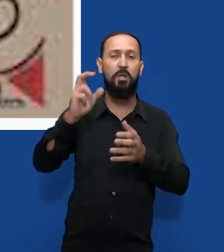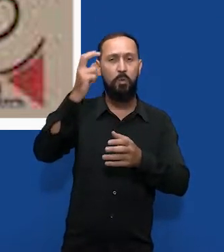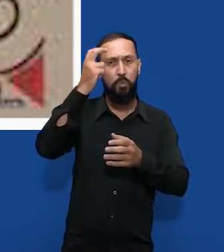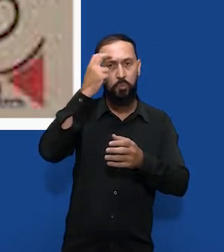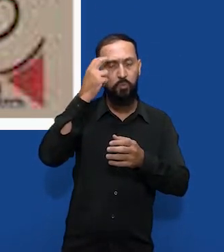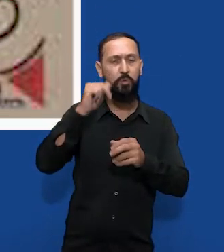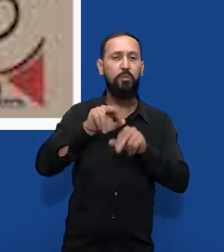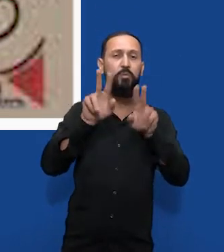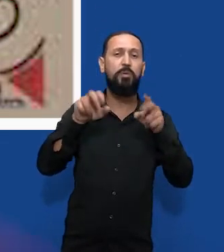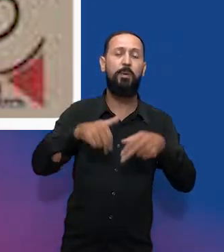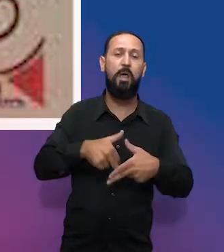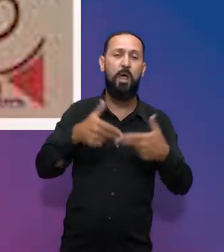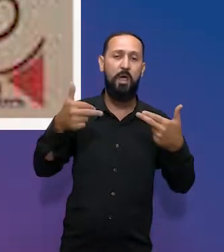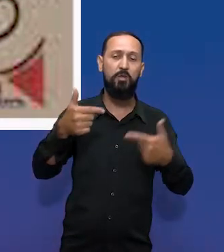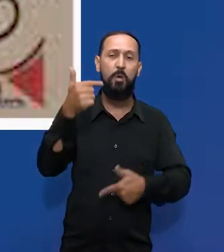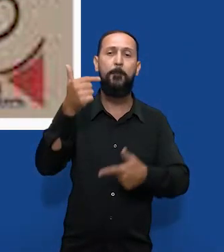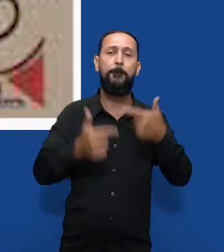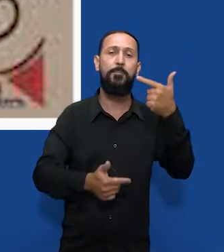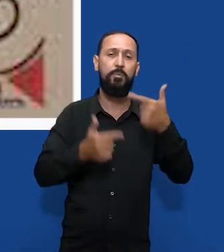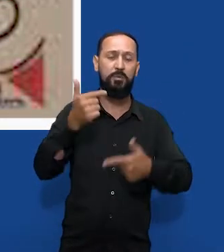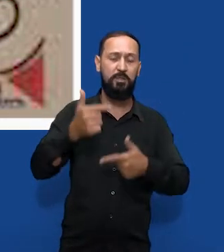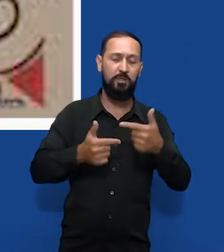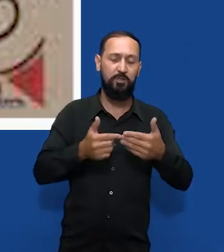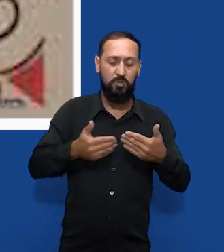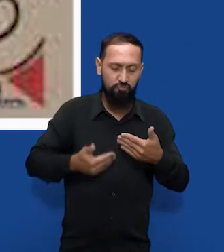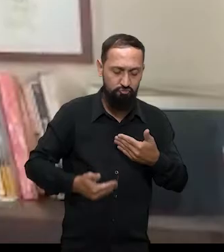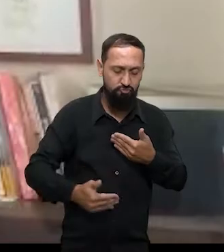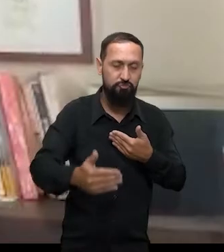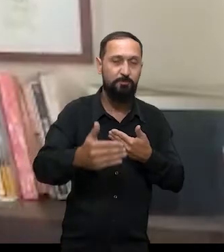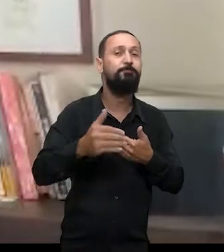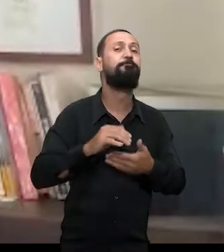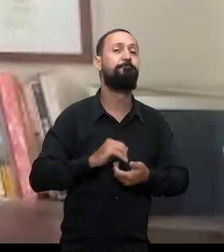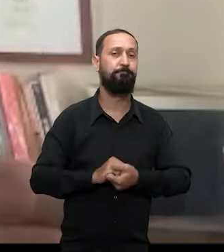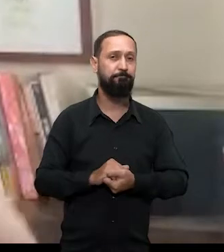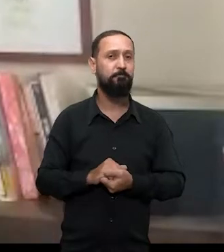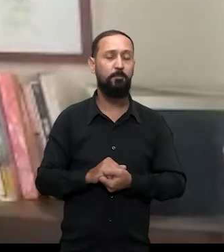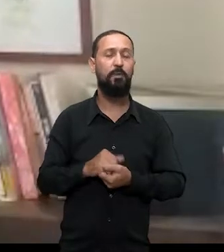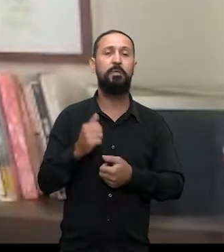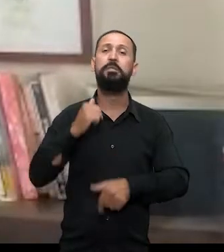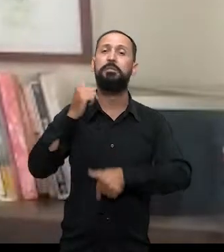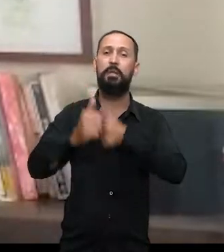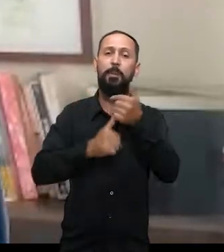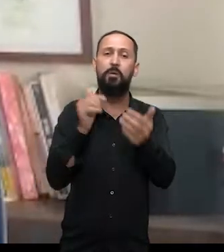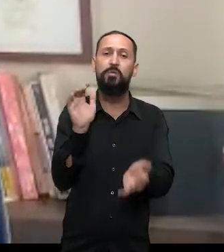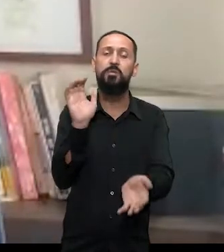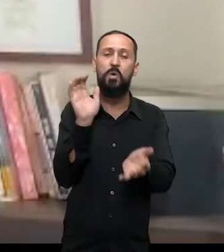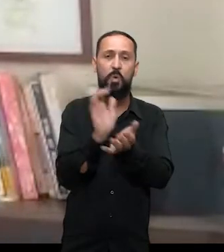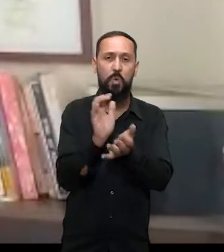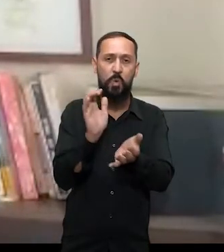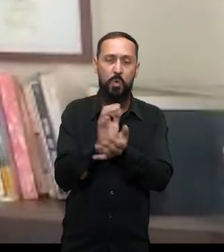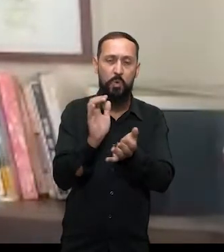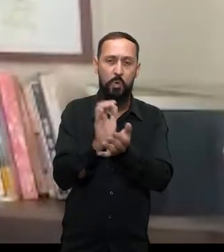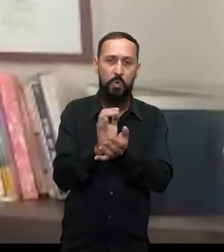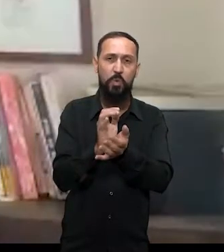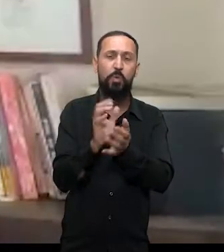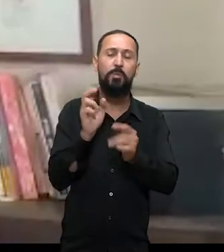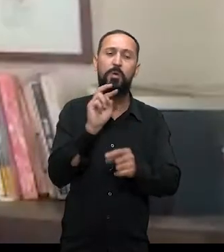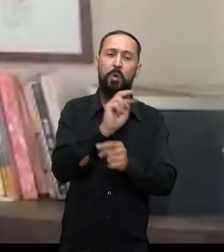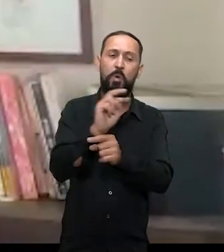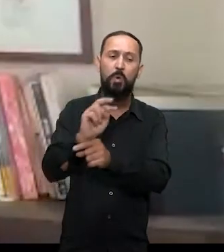questões éticas e políticas do nosso tempo. Então, essa iniciativa desse grupo de artistas